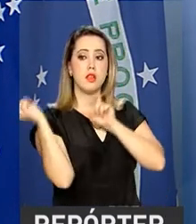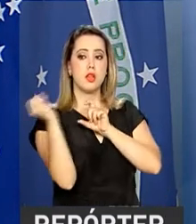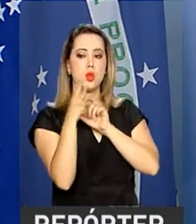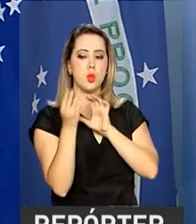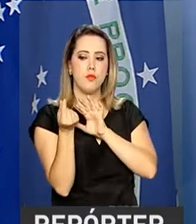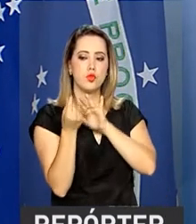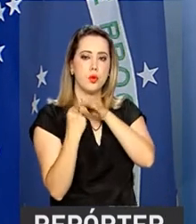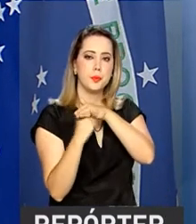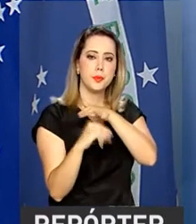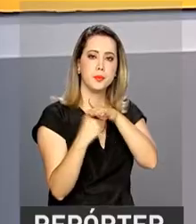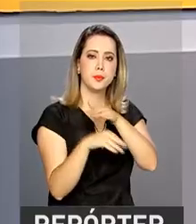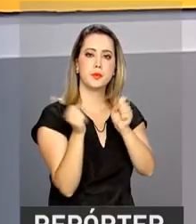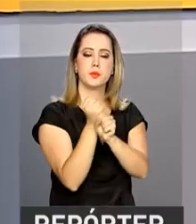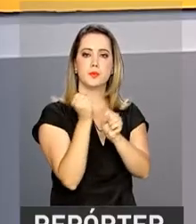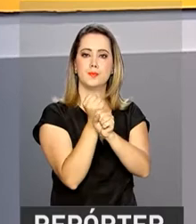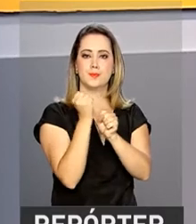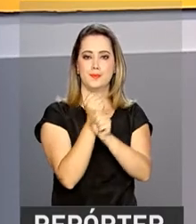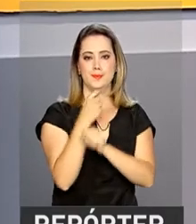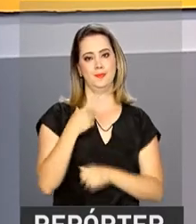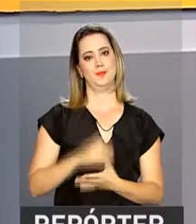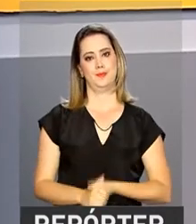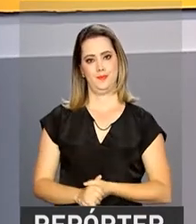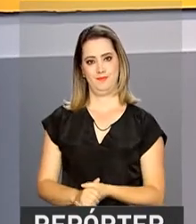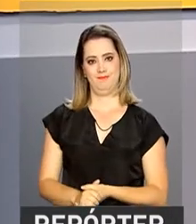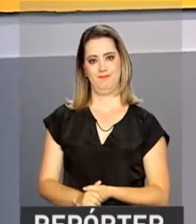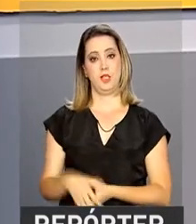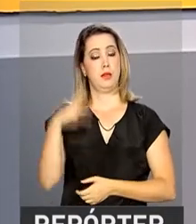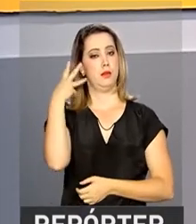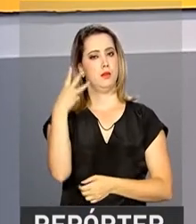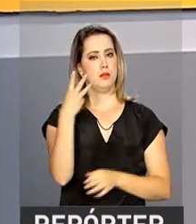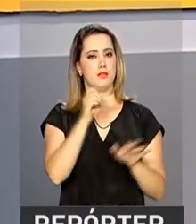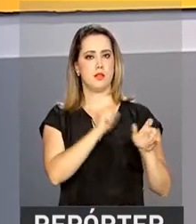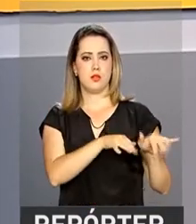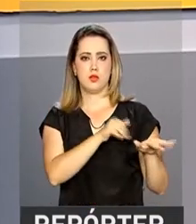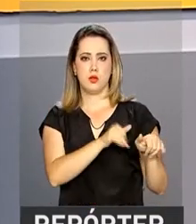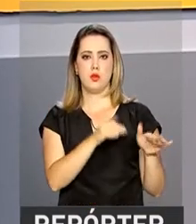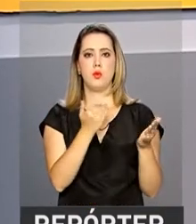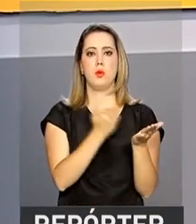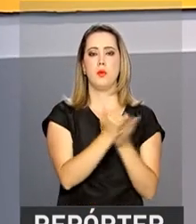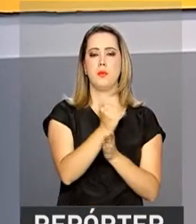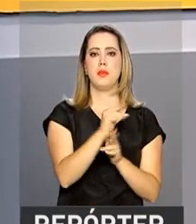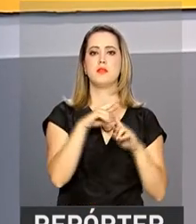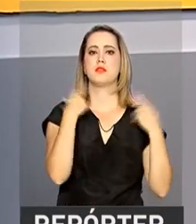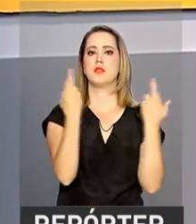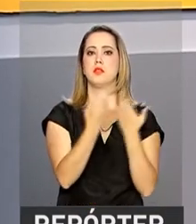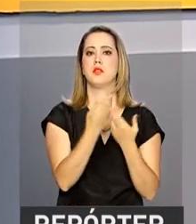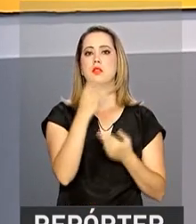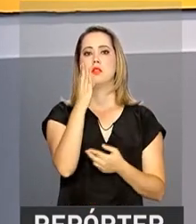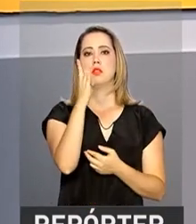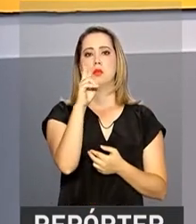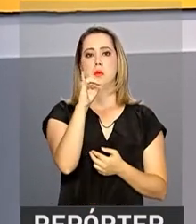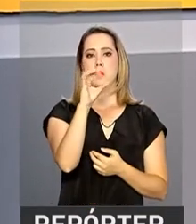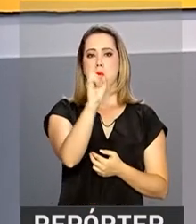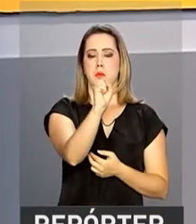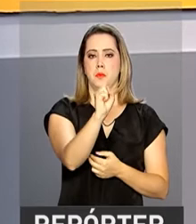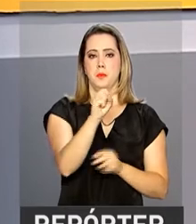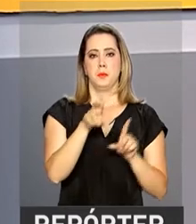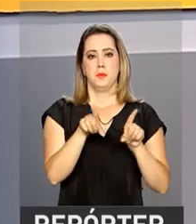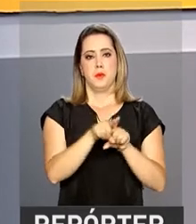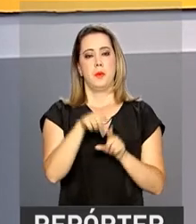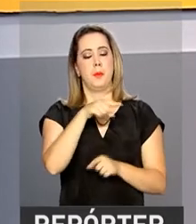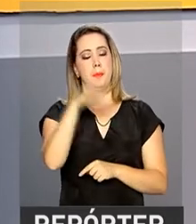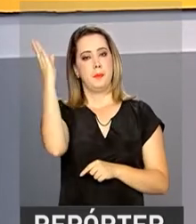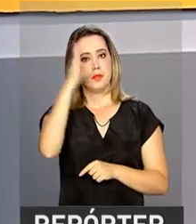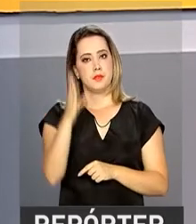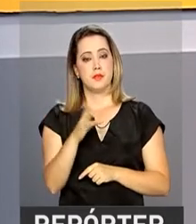em infraestrutura. No dia 3 de setembro, começa a reunião dos BRICS, o grupo formado por Brasil, China, Rússia, Índia